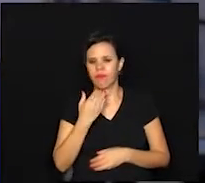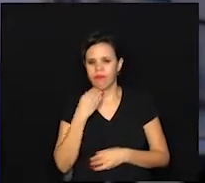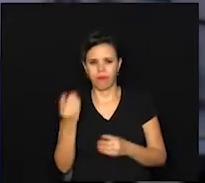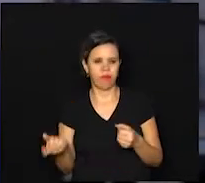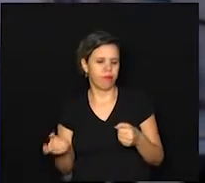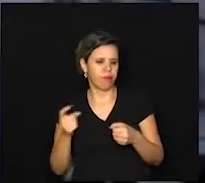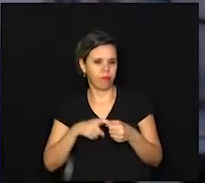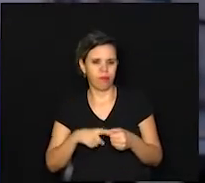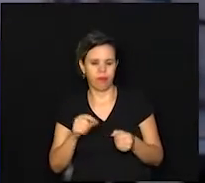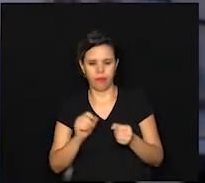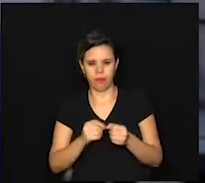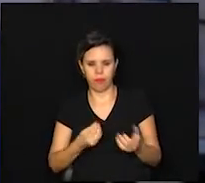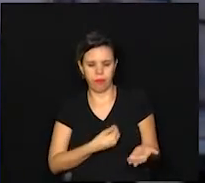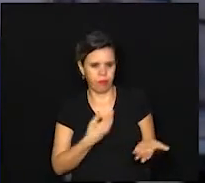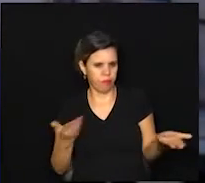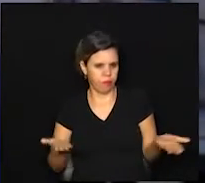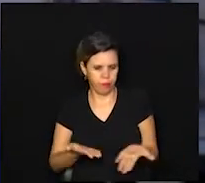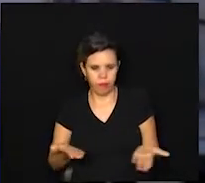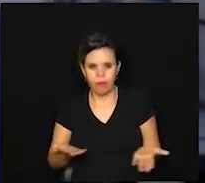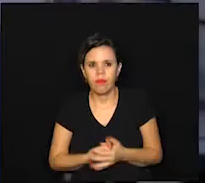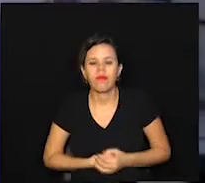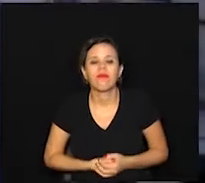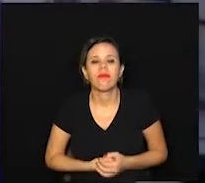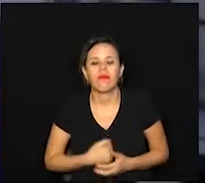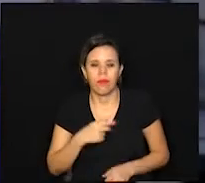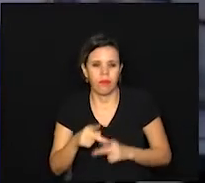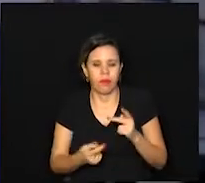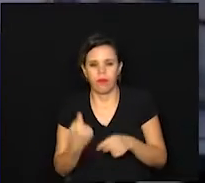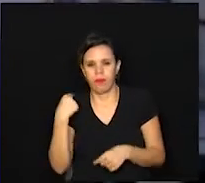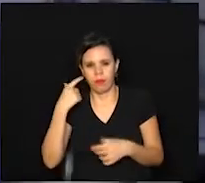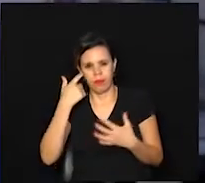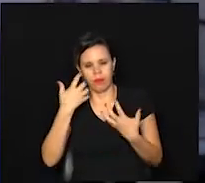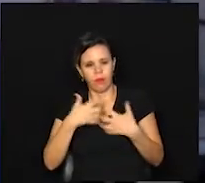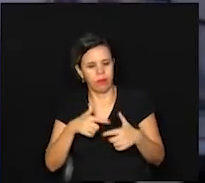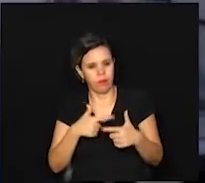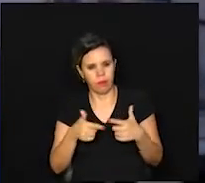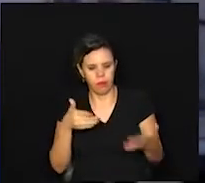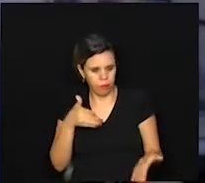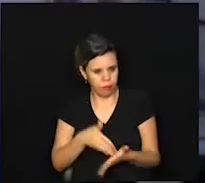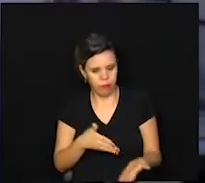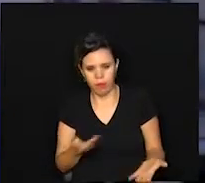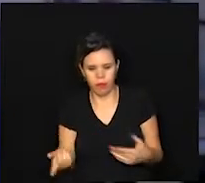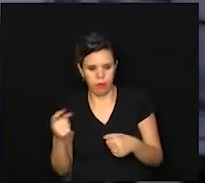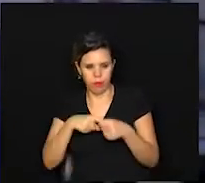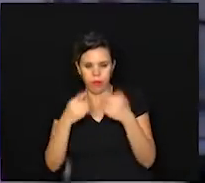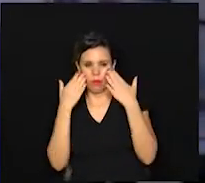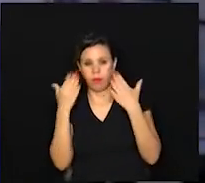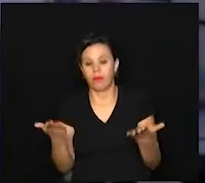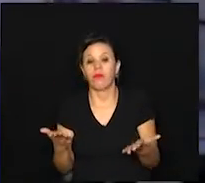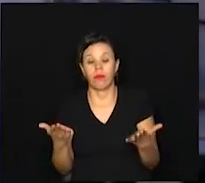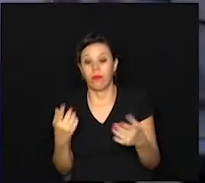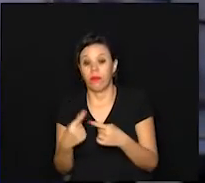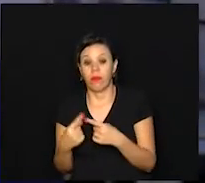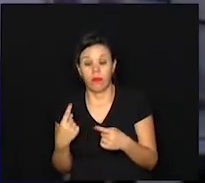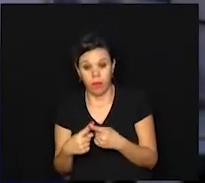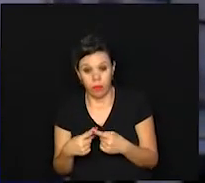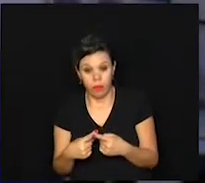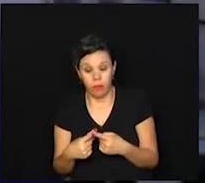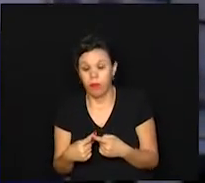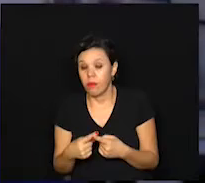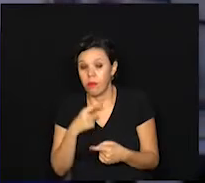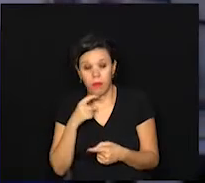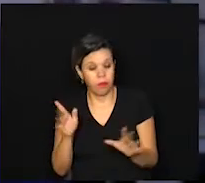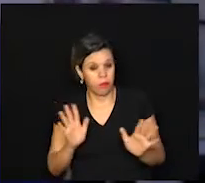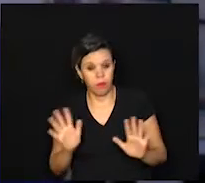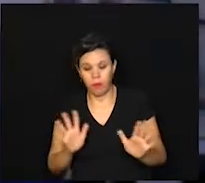E é o que nós estamos vivendo hoje, né? O passado mal resolvido voltou, né? Voltou por quê? Porque ninguém